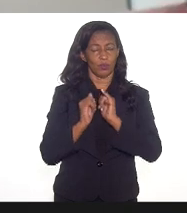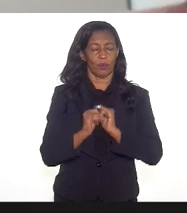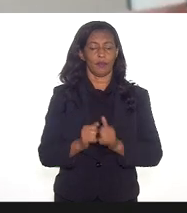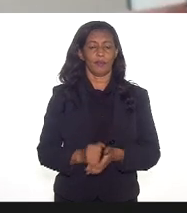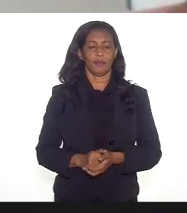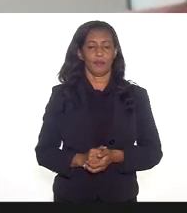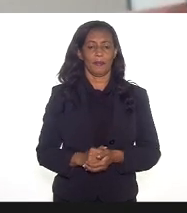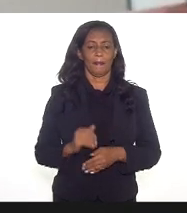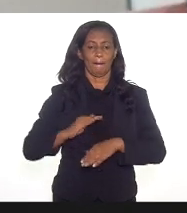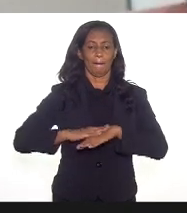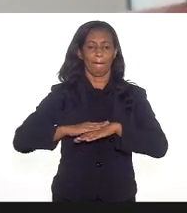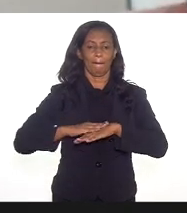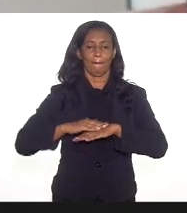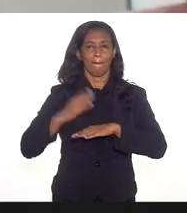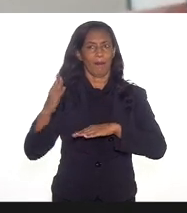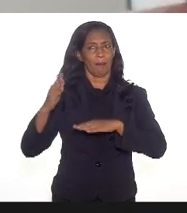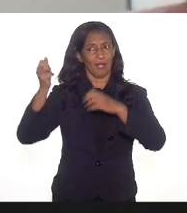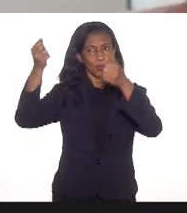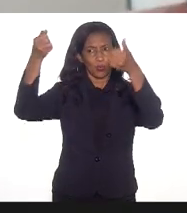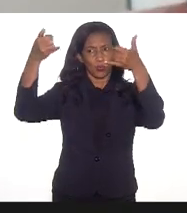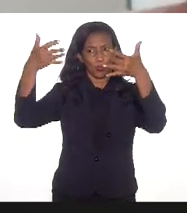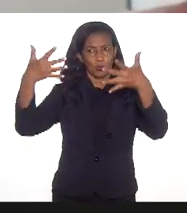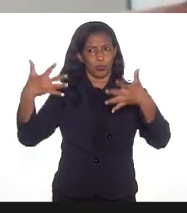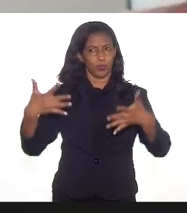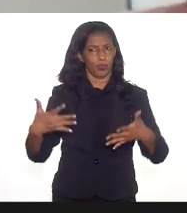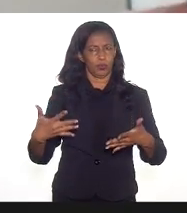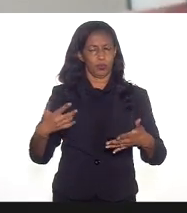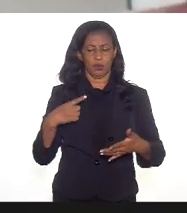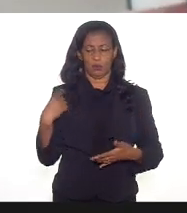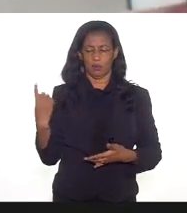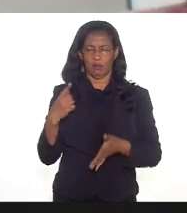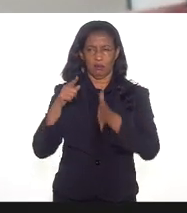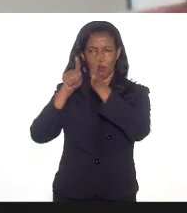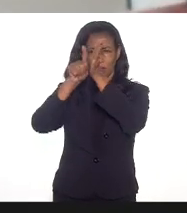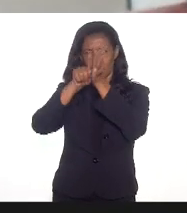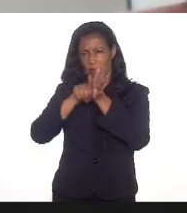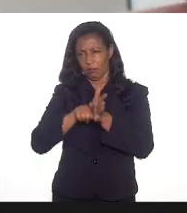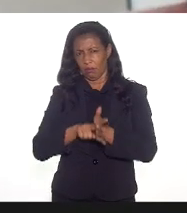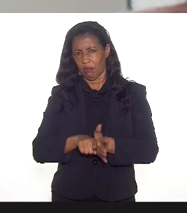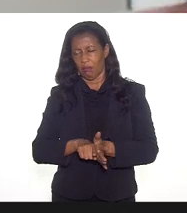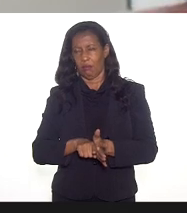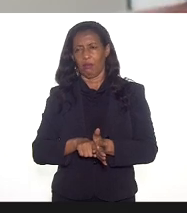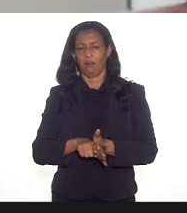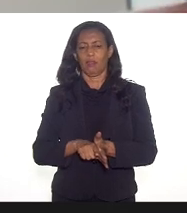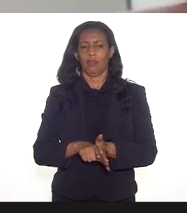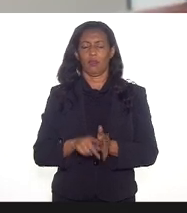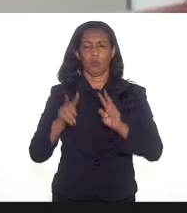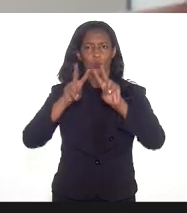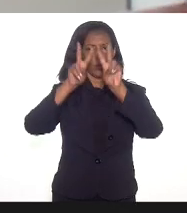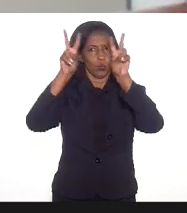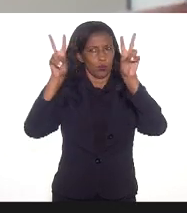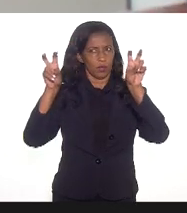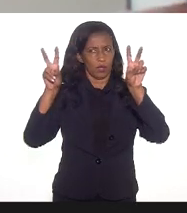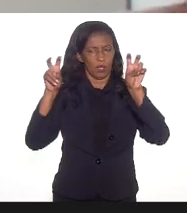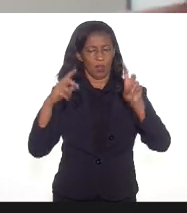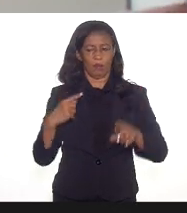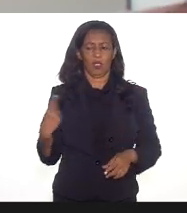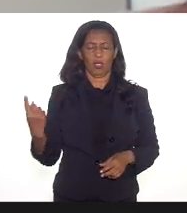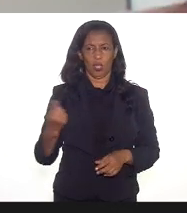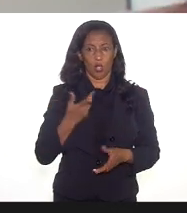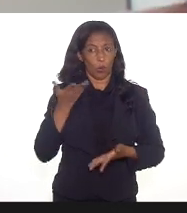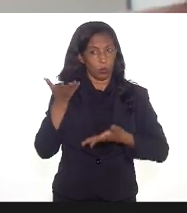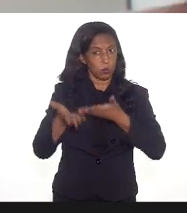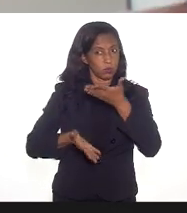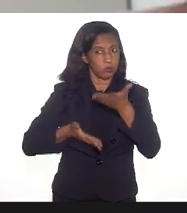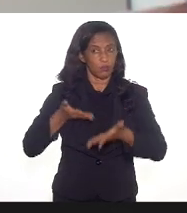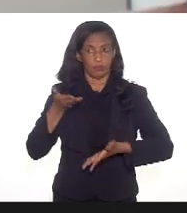mais detalhada para que a gente possa analisar e contribuir com esse debate. Né? Isso é um tema que nós estamos nos dedicando